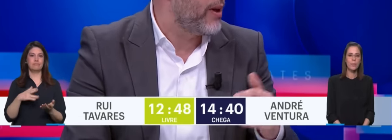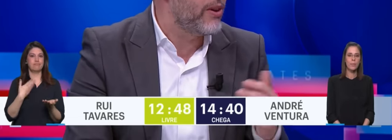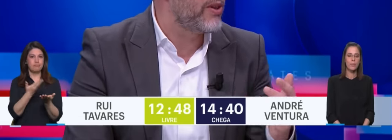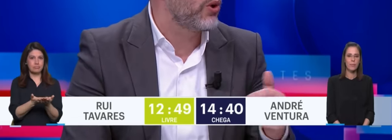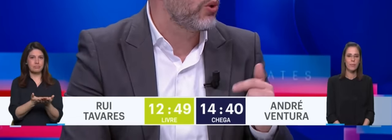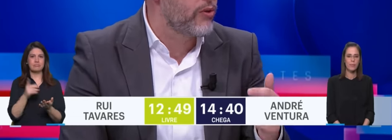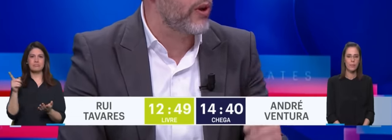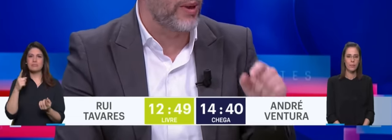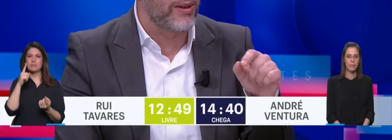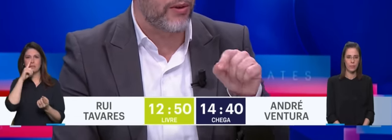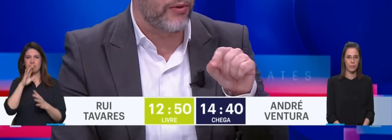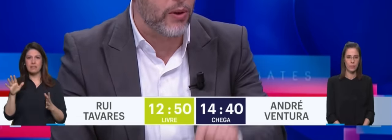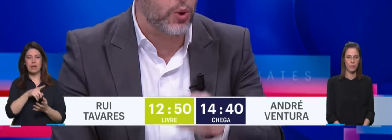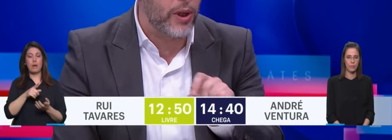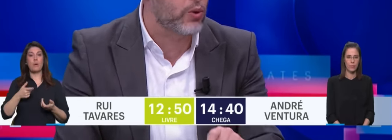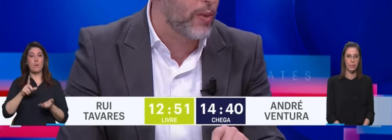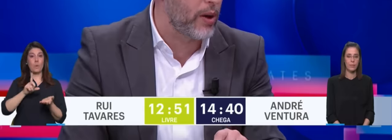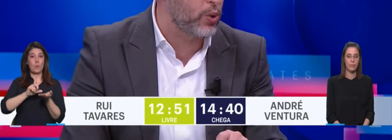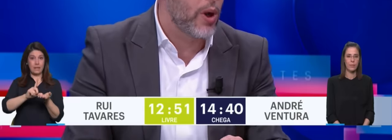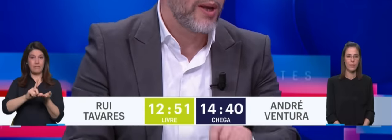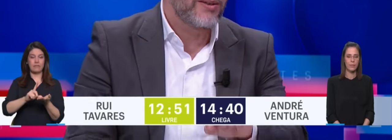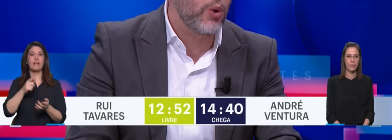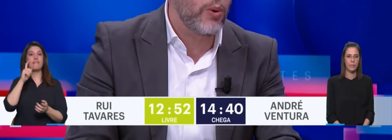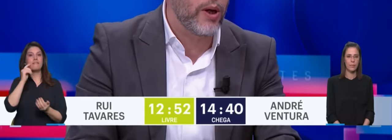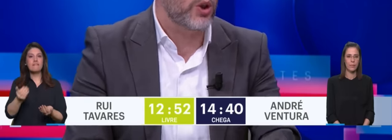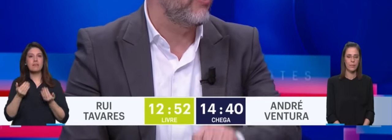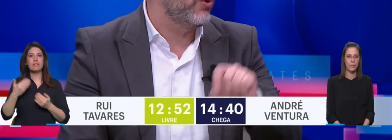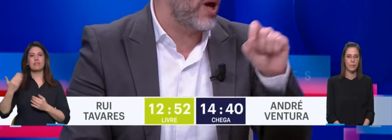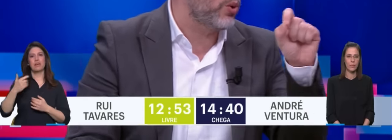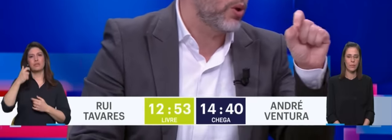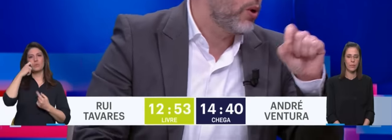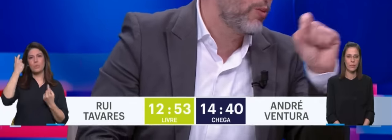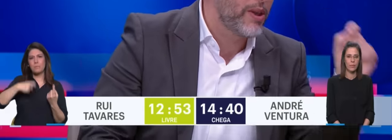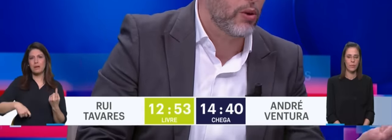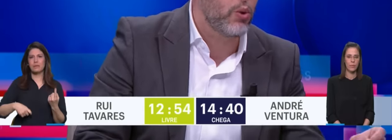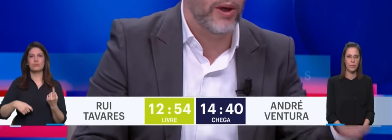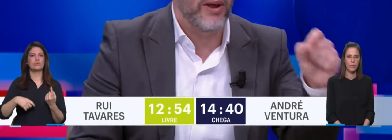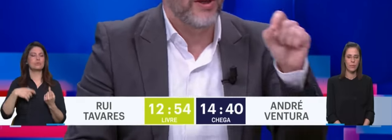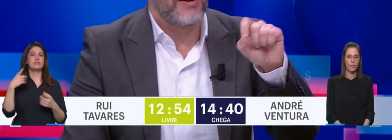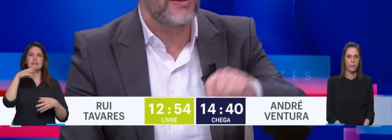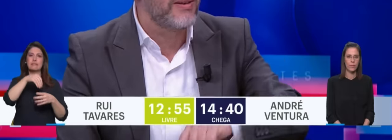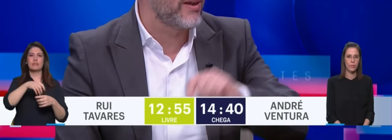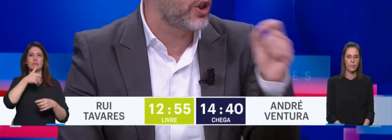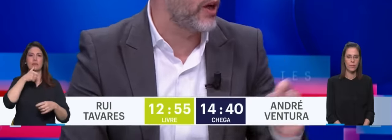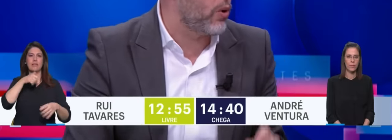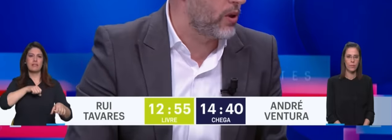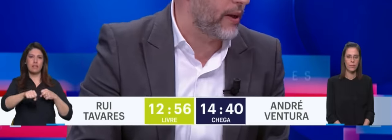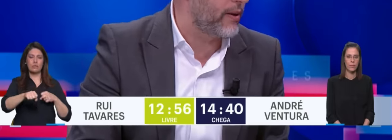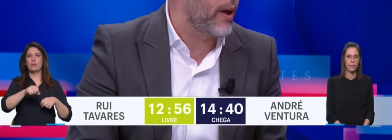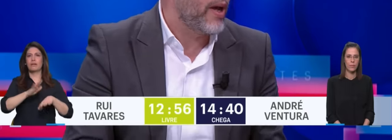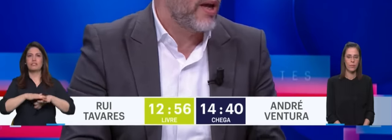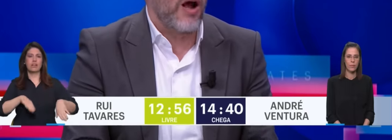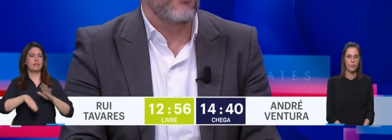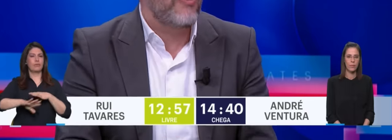dizer que o livro que é um partido que defende os direitos humanos sejam eles violados numa ditadura assim dita de esquerda ou de